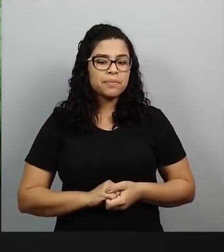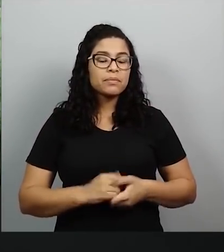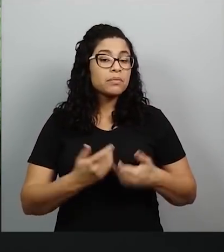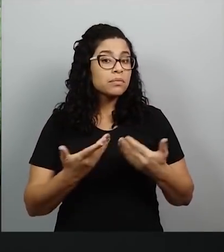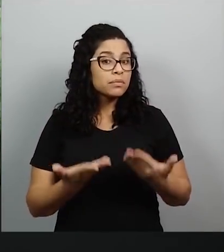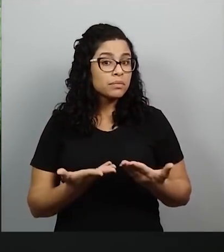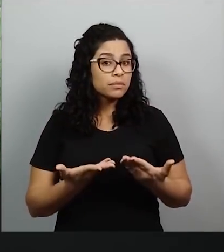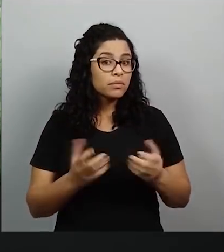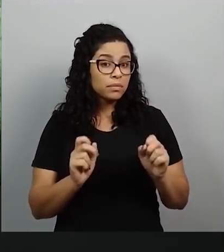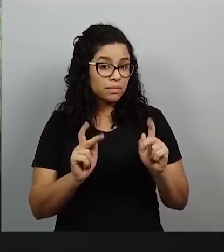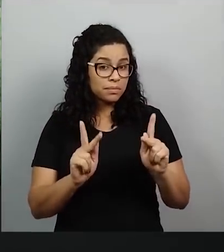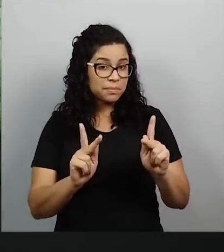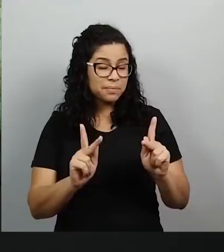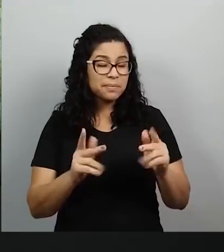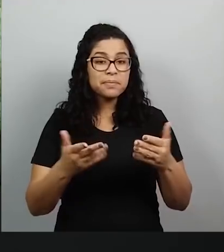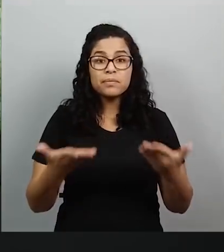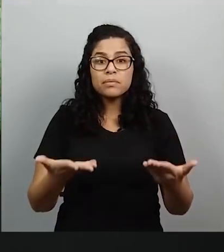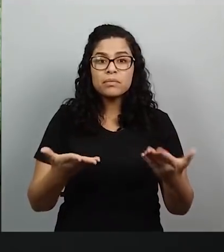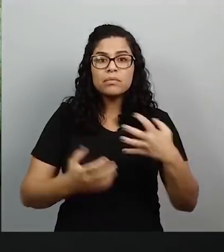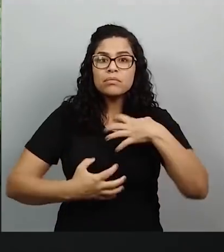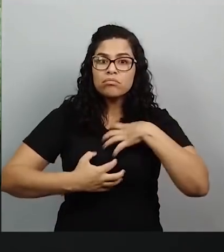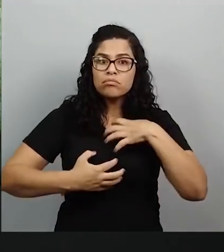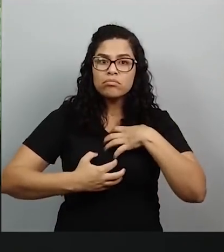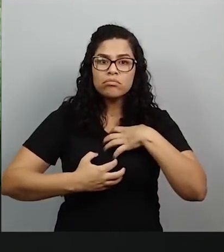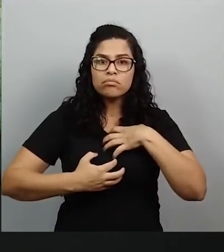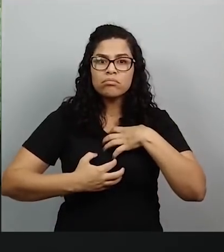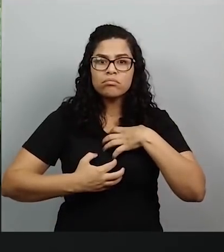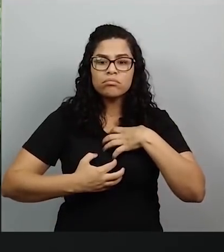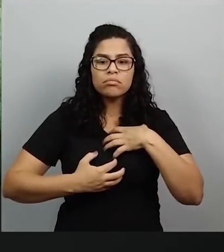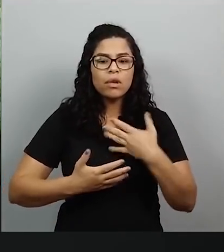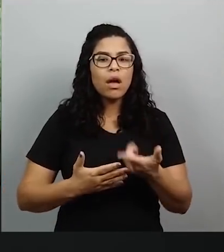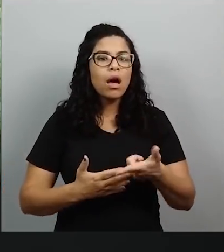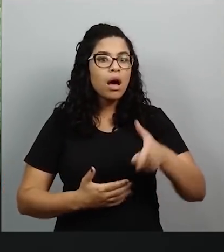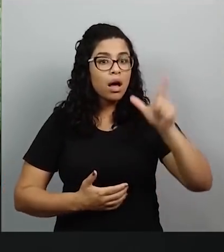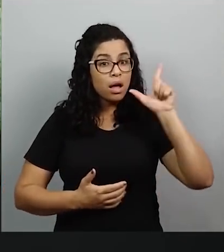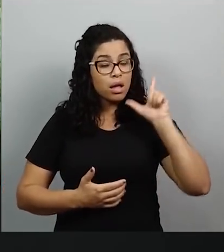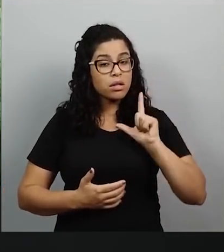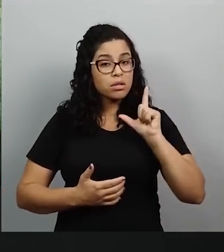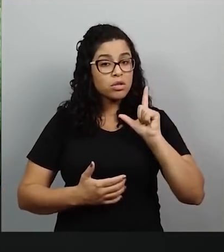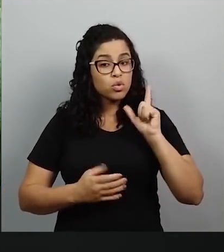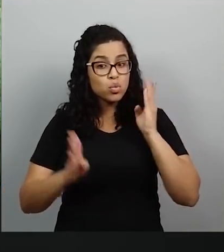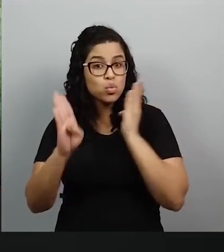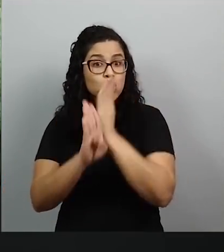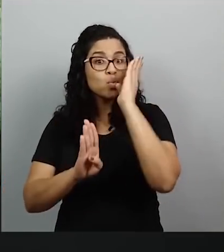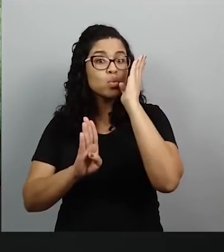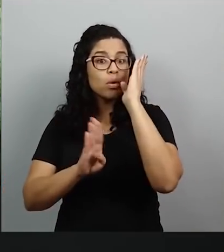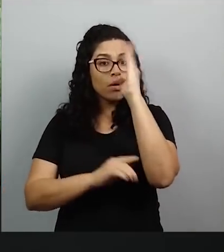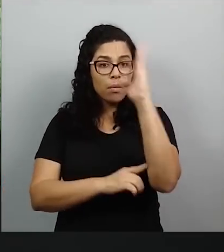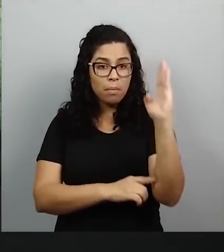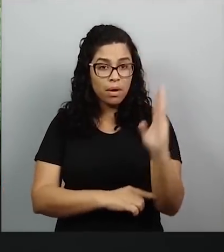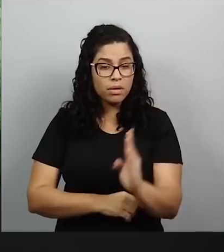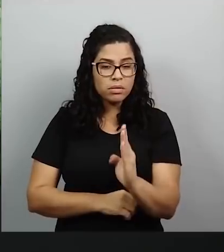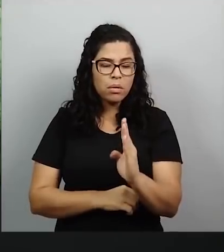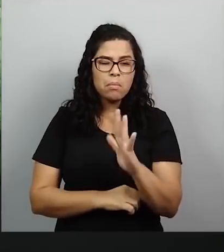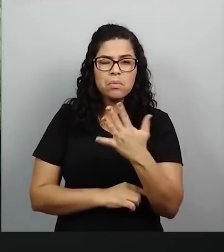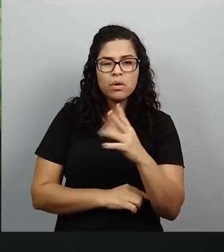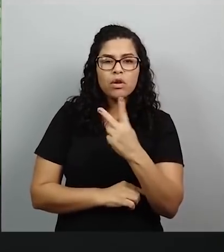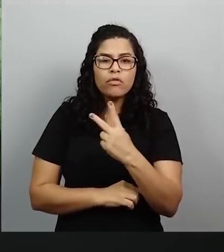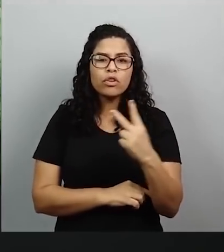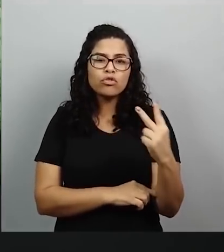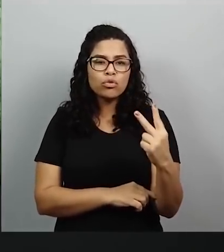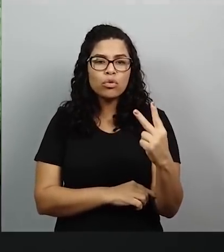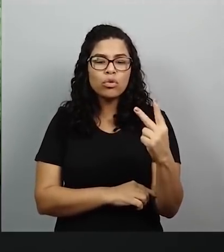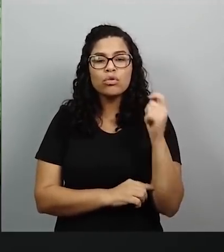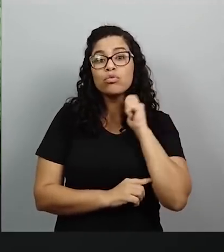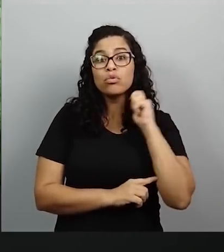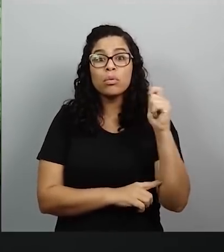nessa? Então, beleza. Então, dessa maneira aqui, antes do descobrimento do Brasil, que foi ali em 22 de